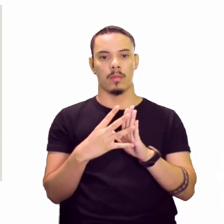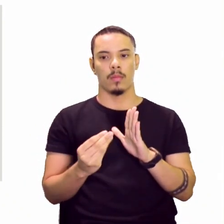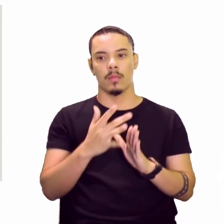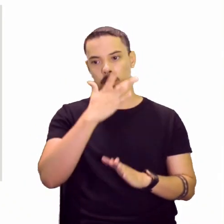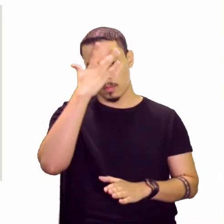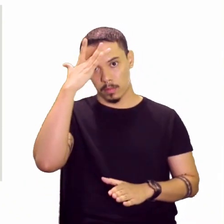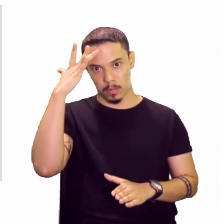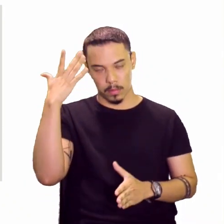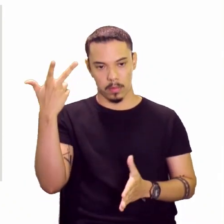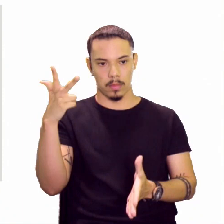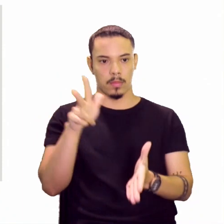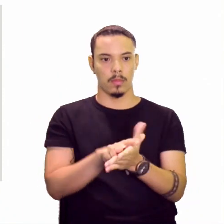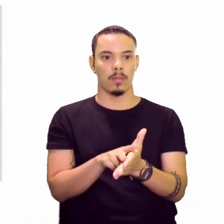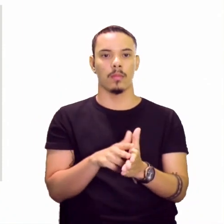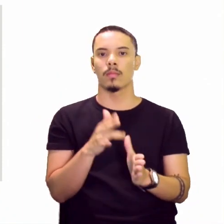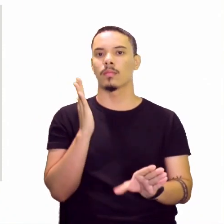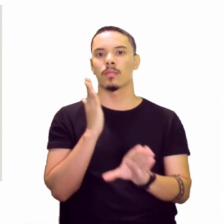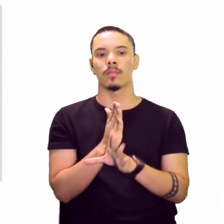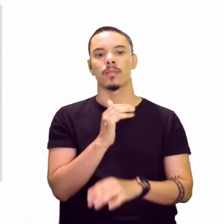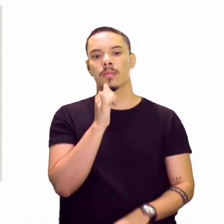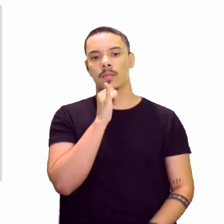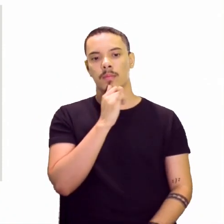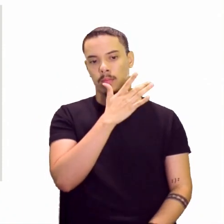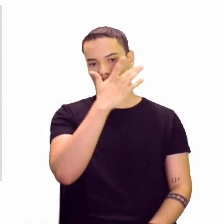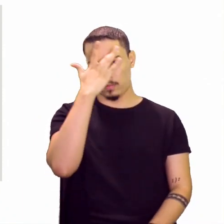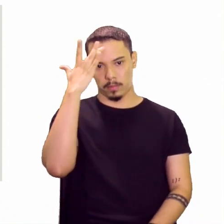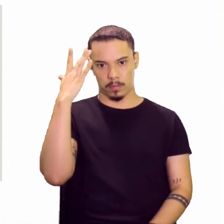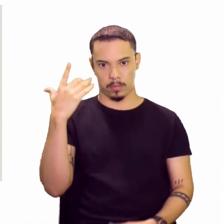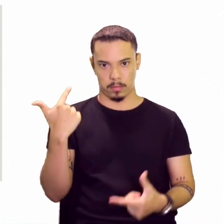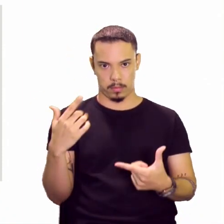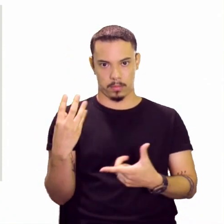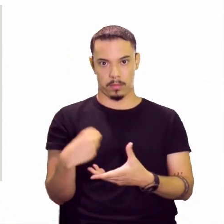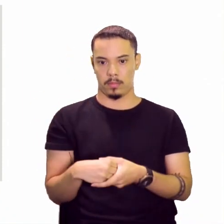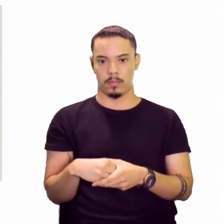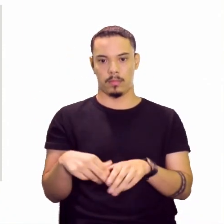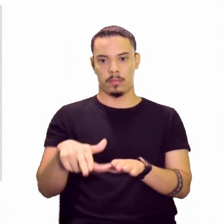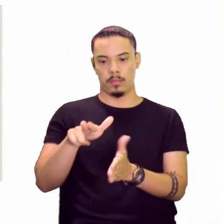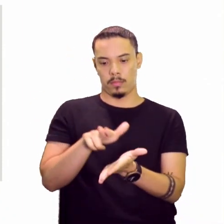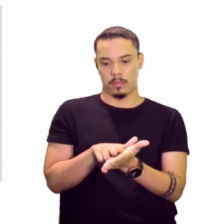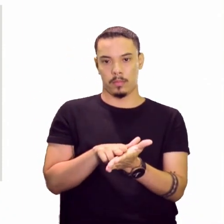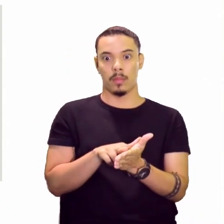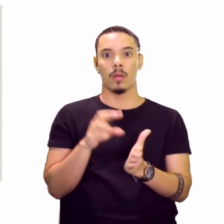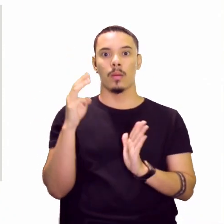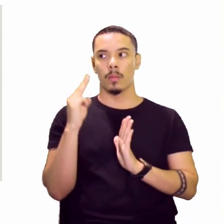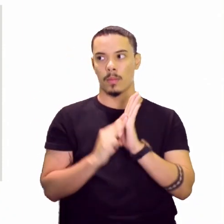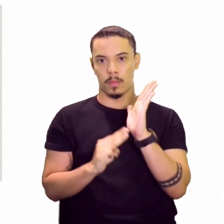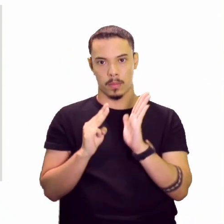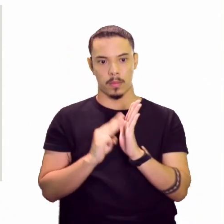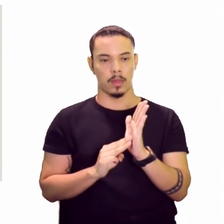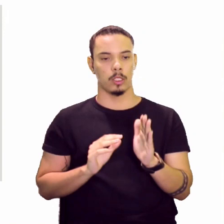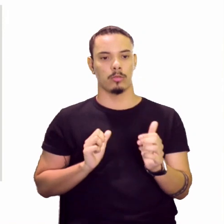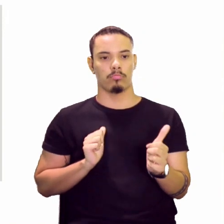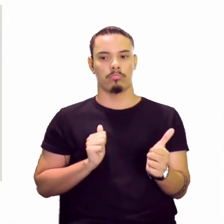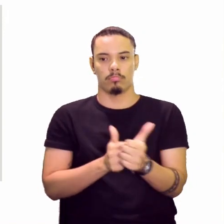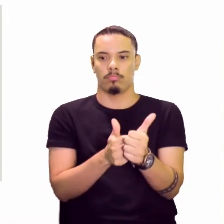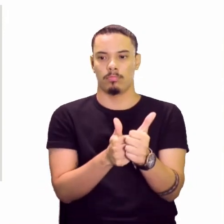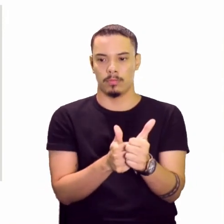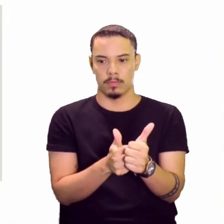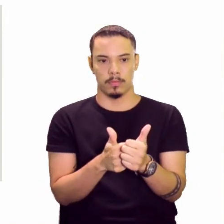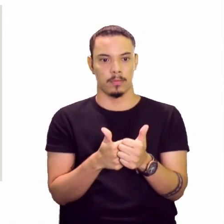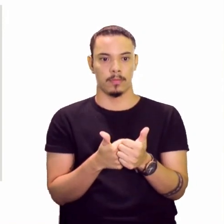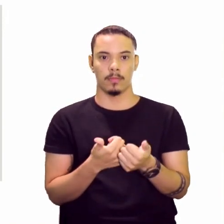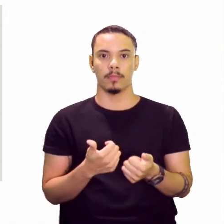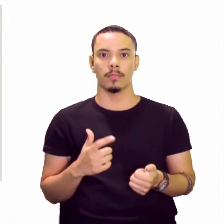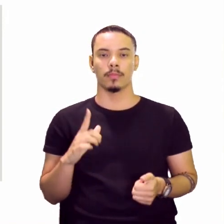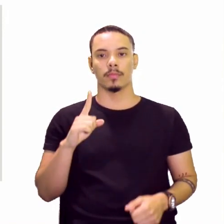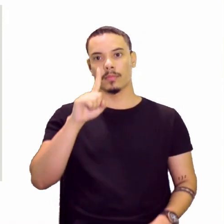pessoa deitada, no caso, o passageiro. Por um método de propulsão adequado, né, para impulsionar, que não vem ao